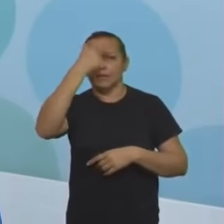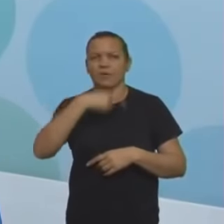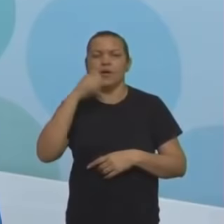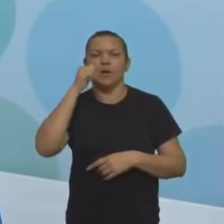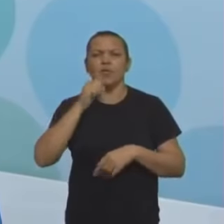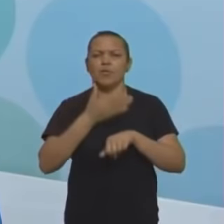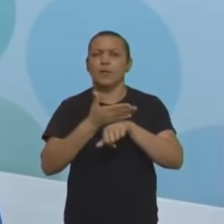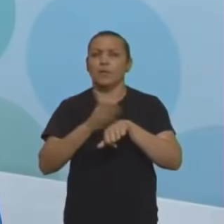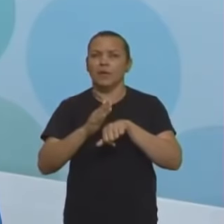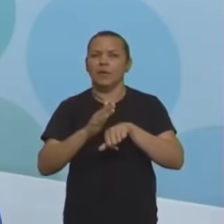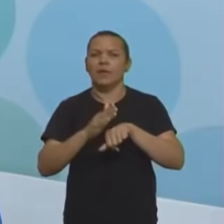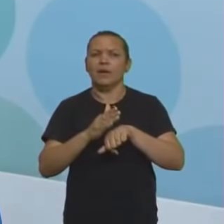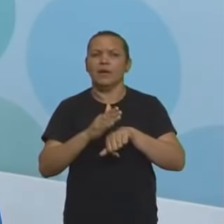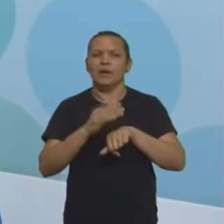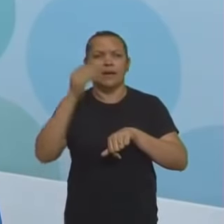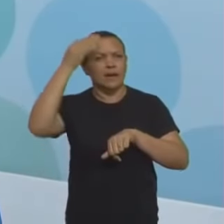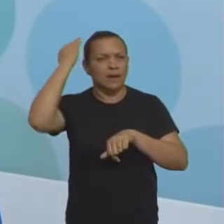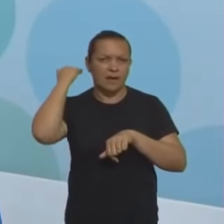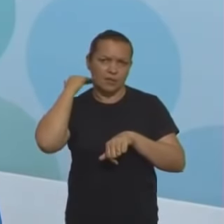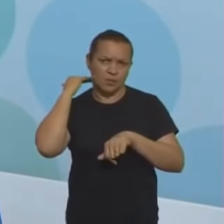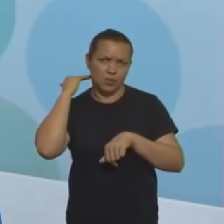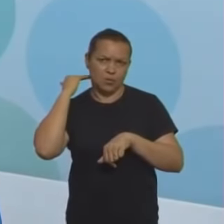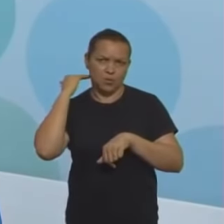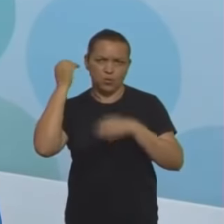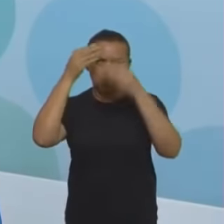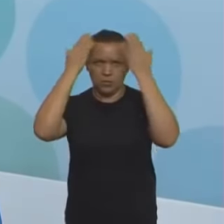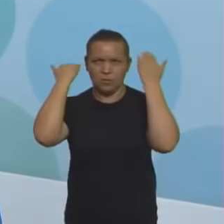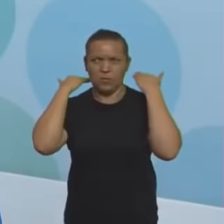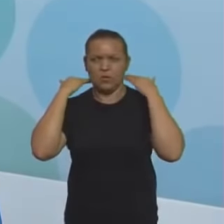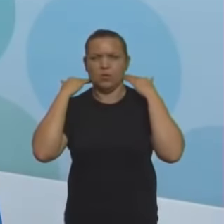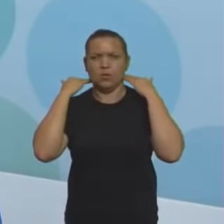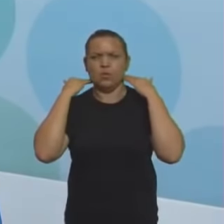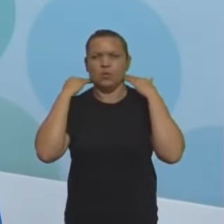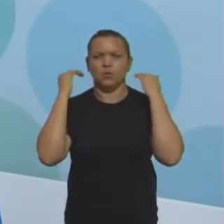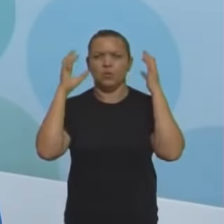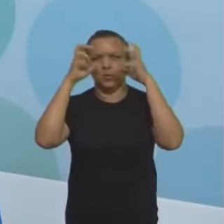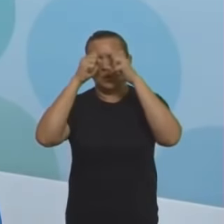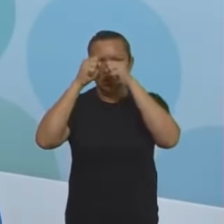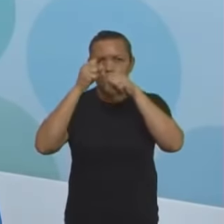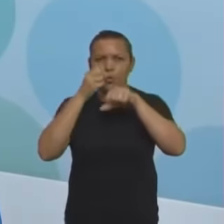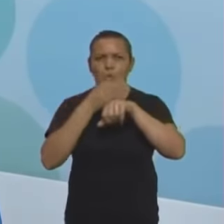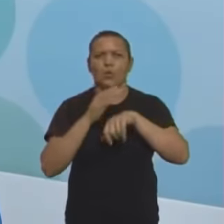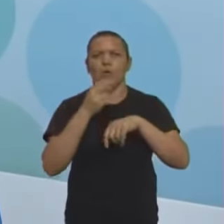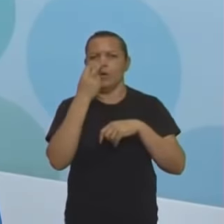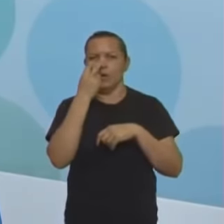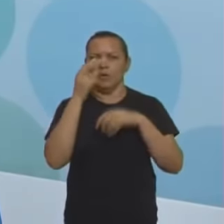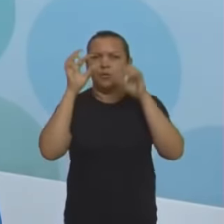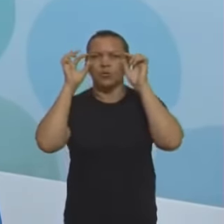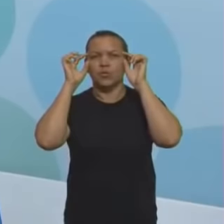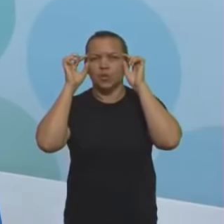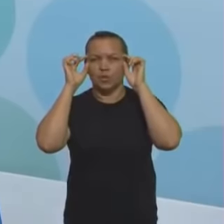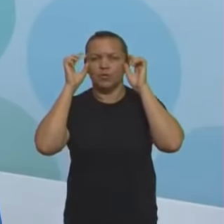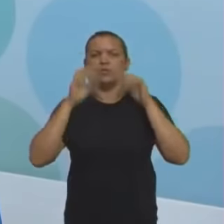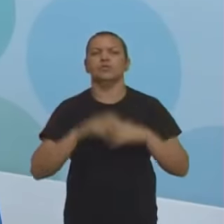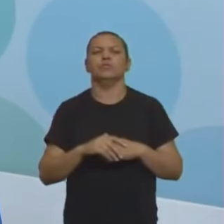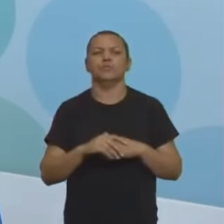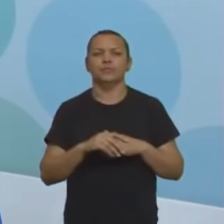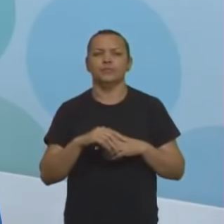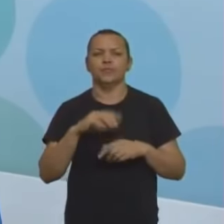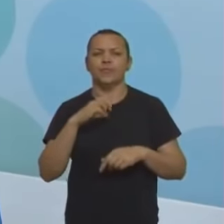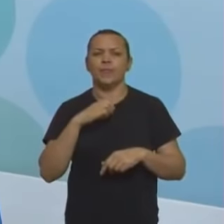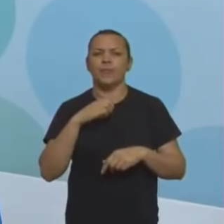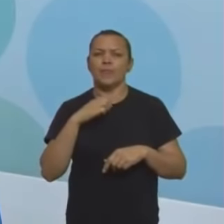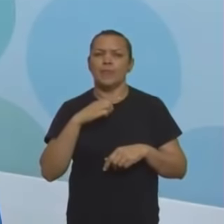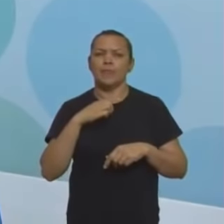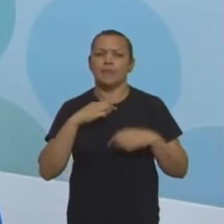branca, cabelo curto, castanho escuro, uso óculos, tô